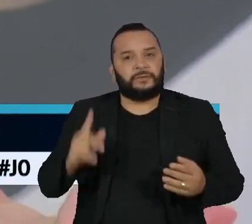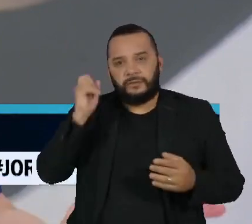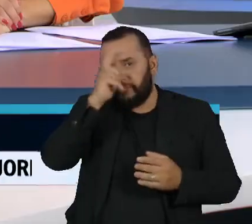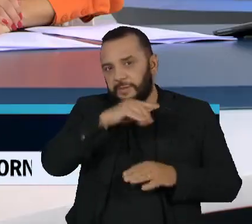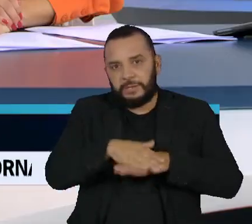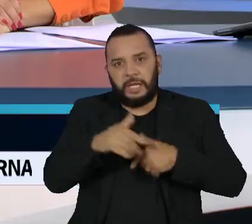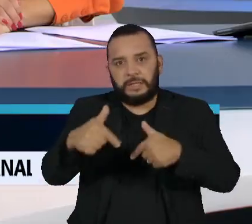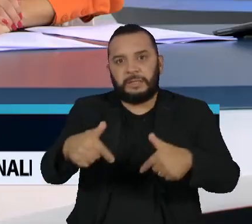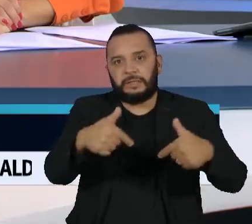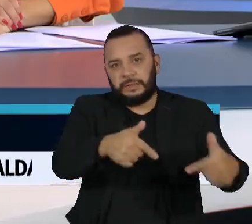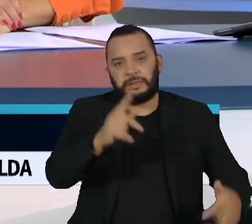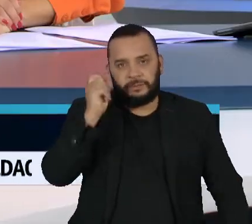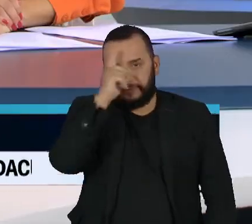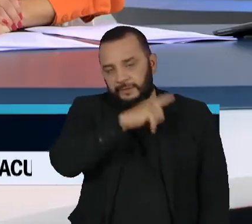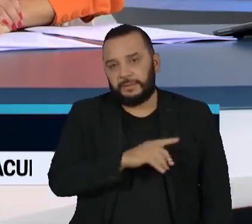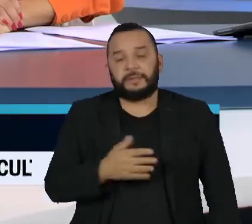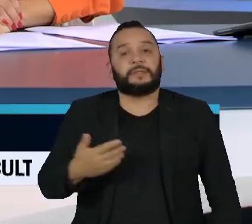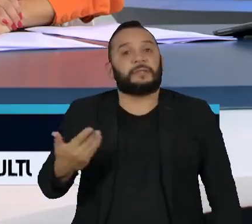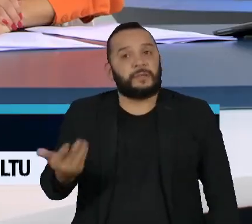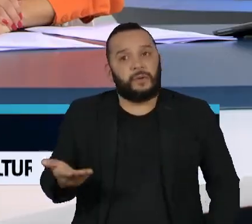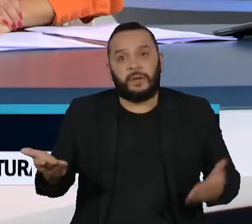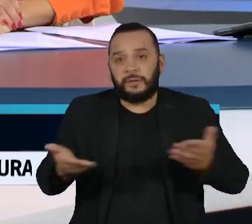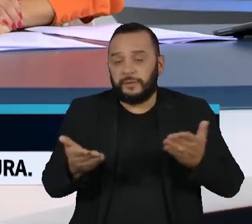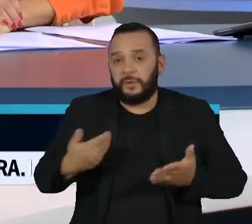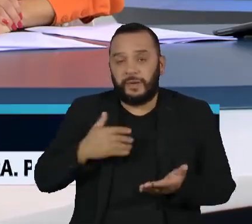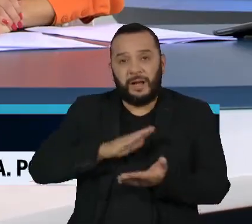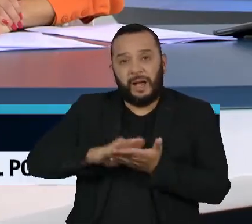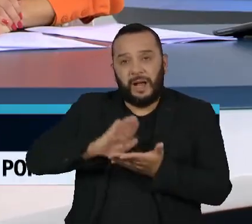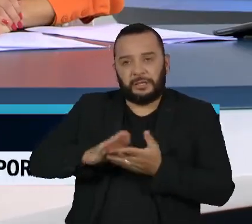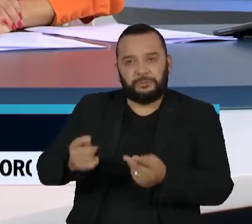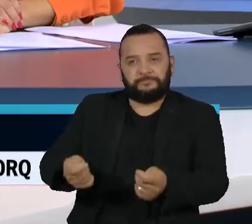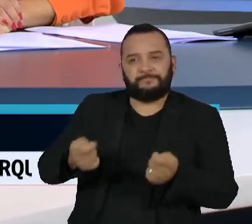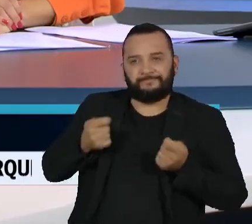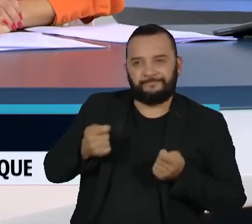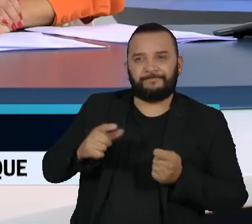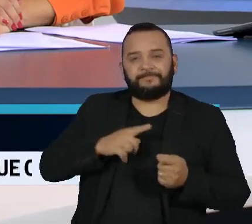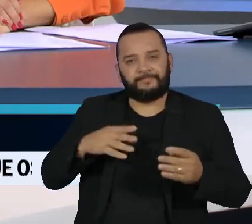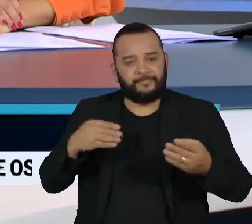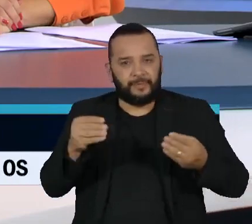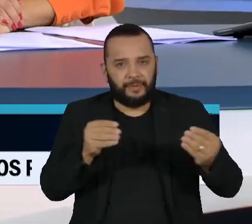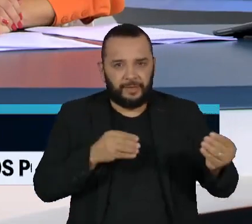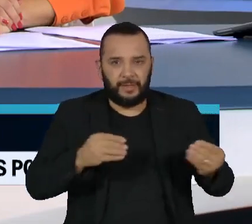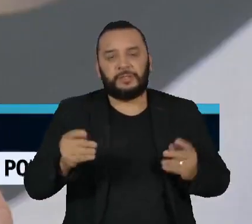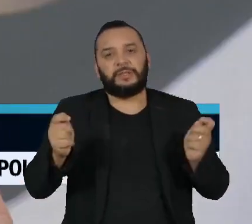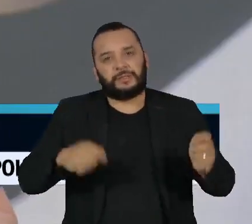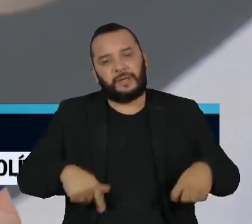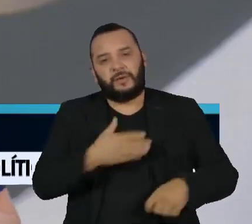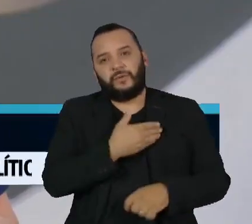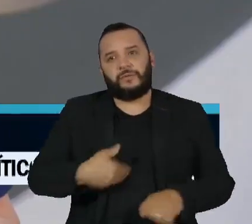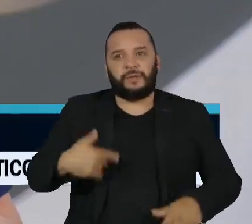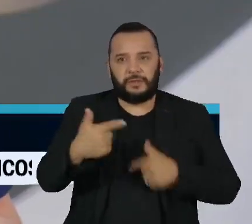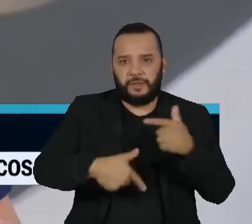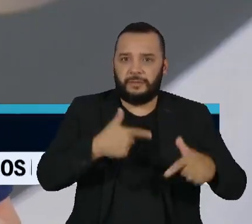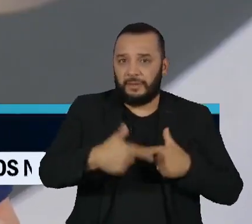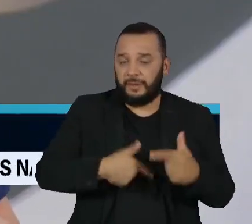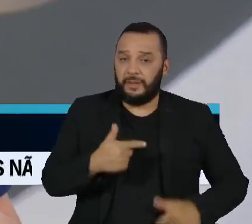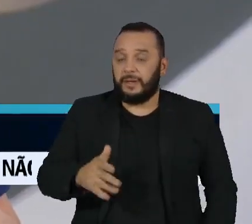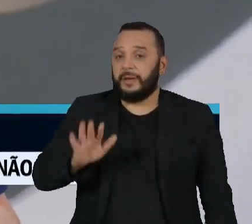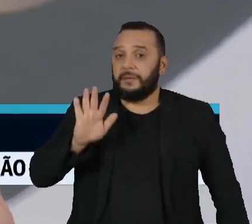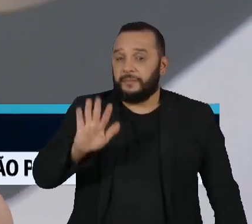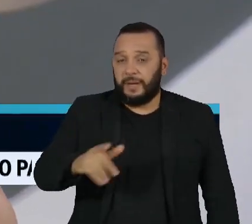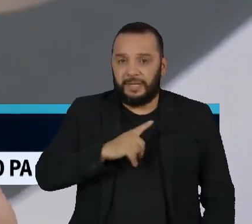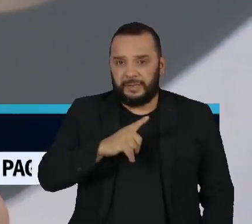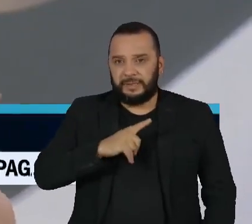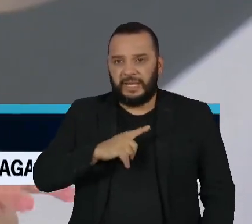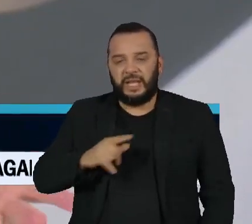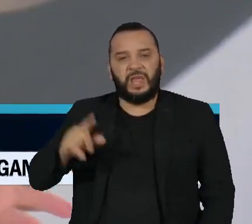amarradas. Então, nesse aspecto, agora o novo arcabouço, ele dá uma flexibilidade maior para o governo trabalhar. Agora, colocar esses vetos